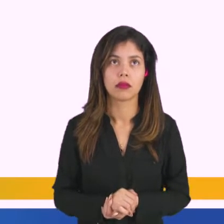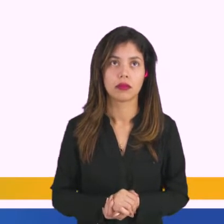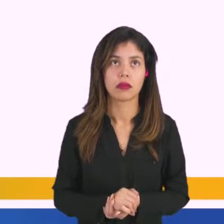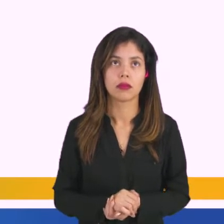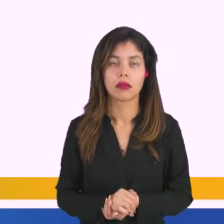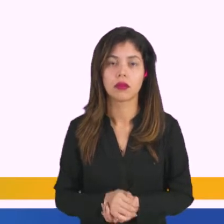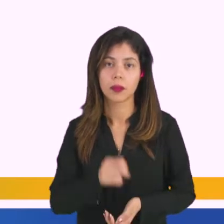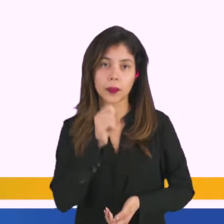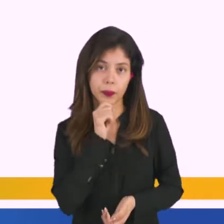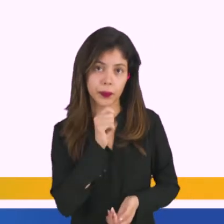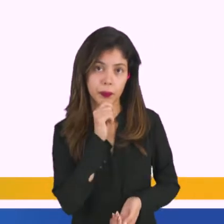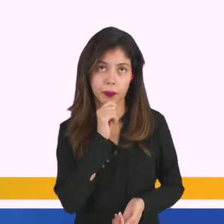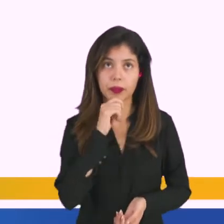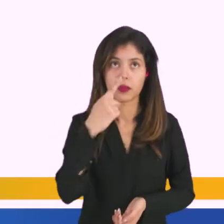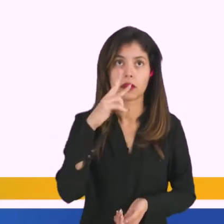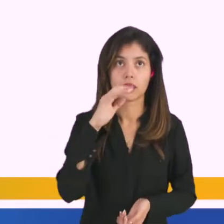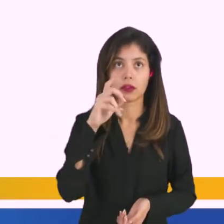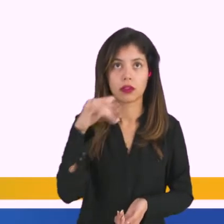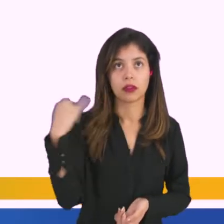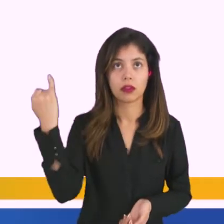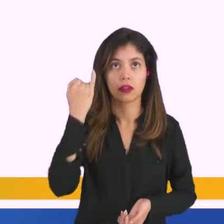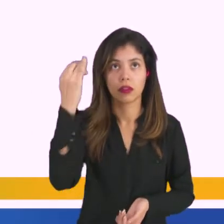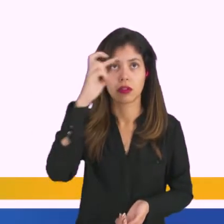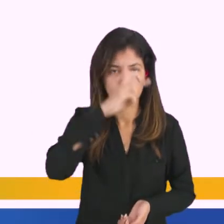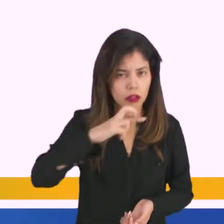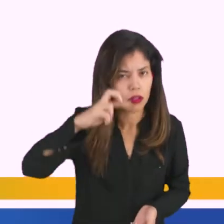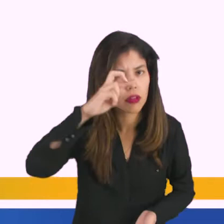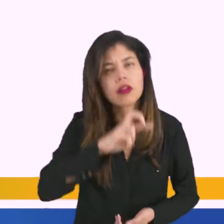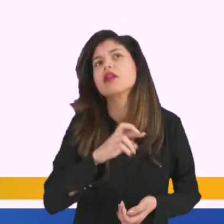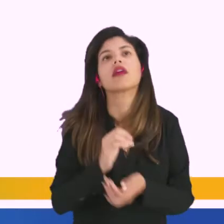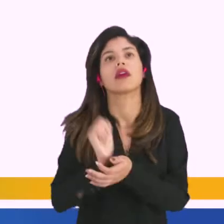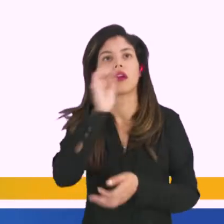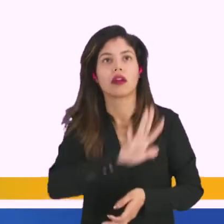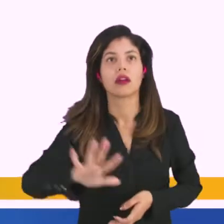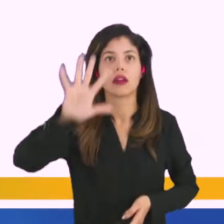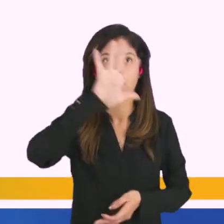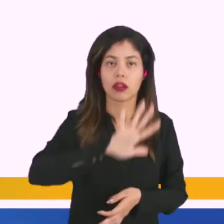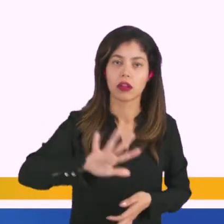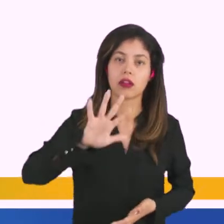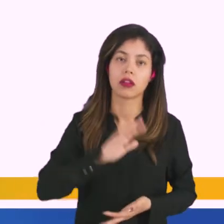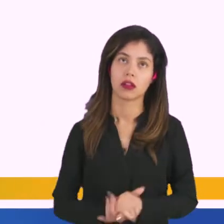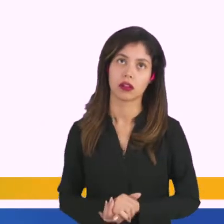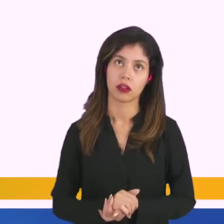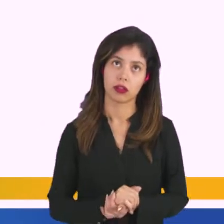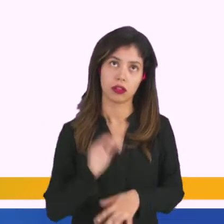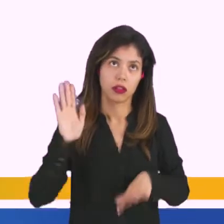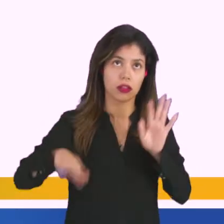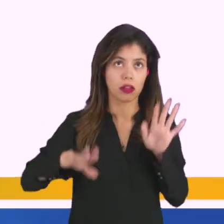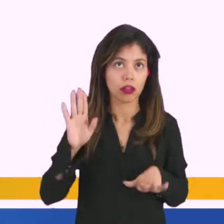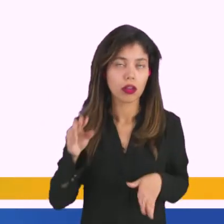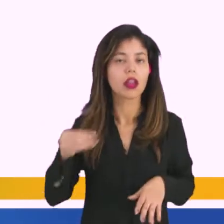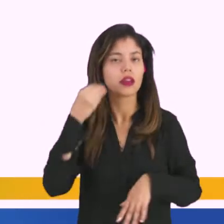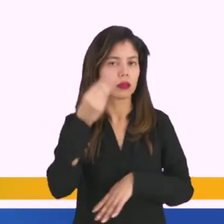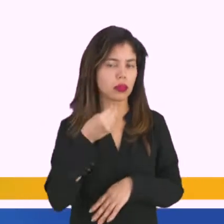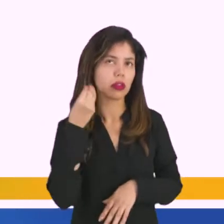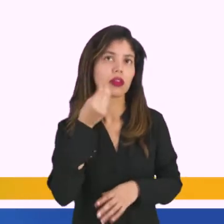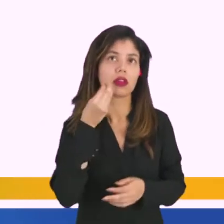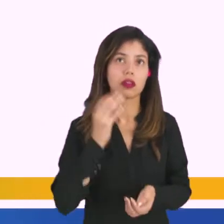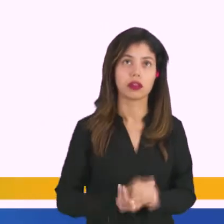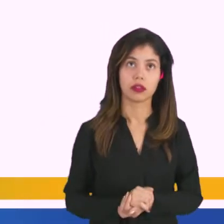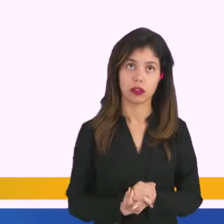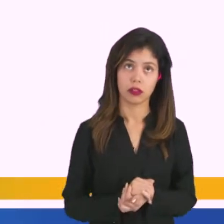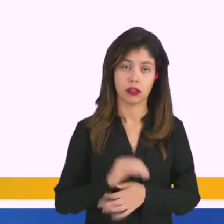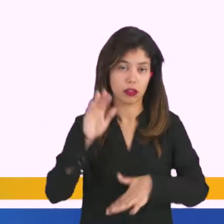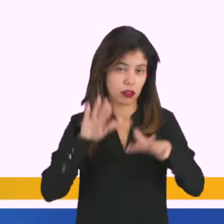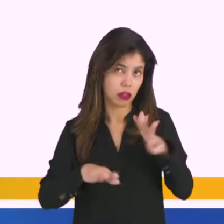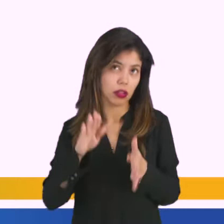Então, ainda falando de probabilidade, é importante ainda, ser salientado aqui que geralmente, na ocorrência de um